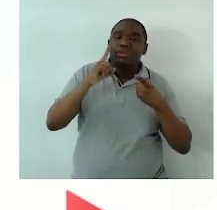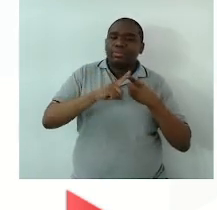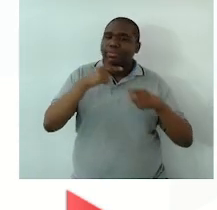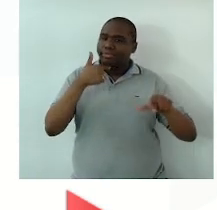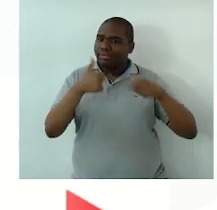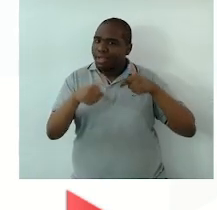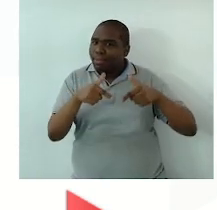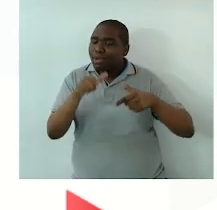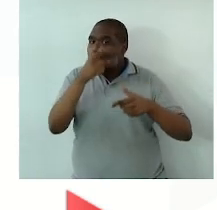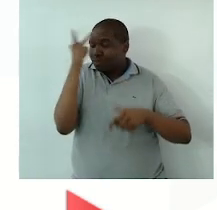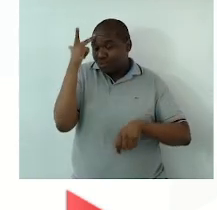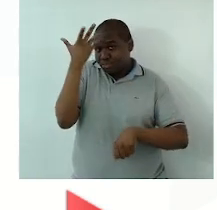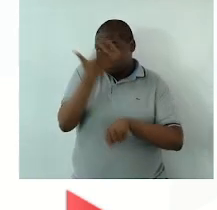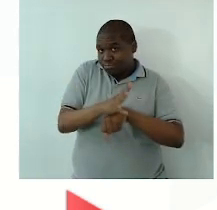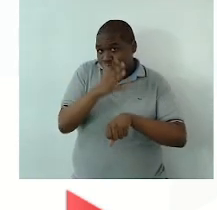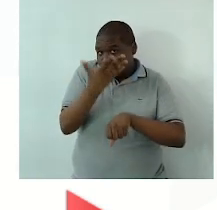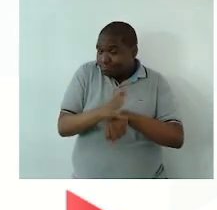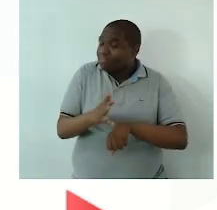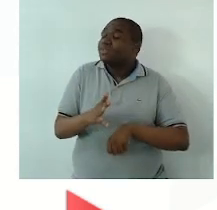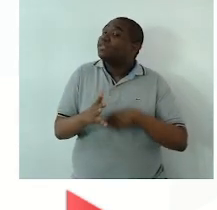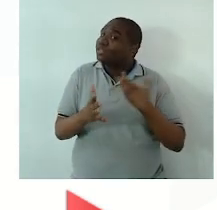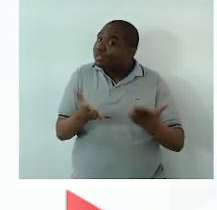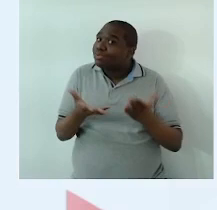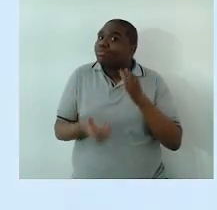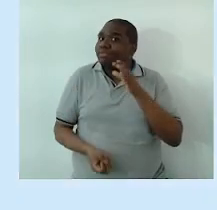Então, assim, a dramaturgia surgiu